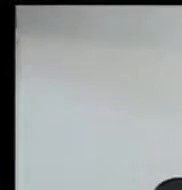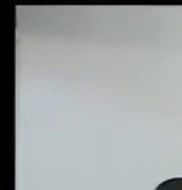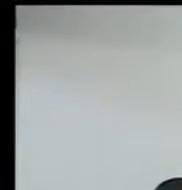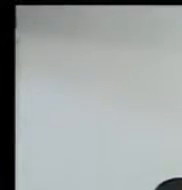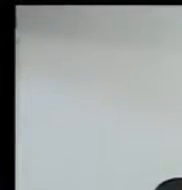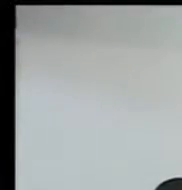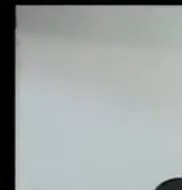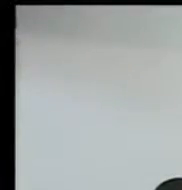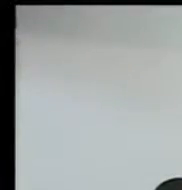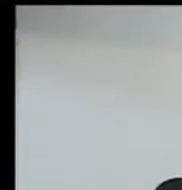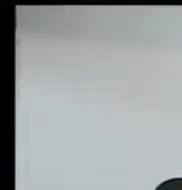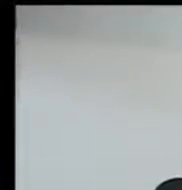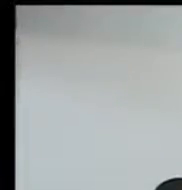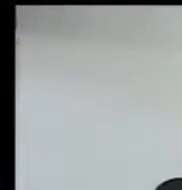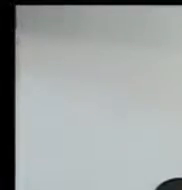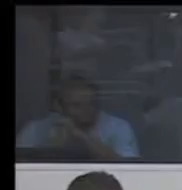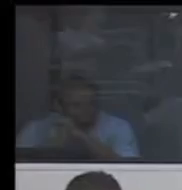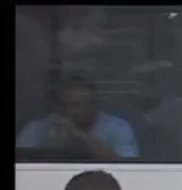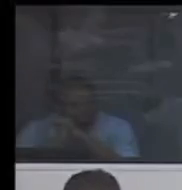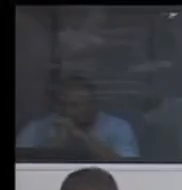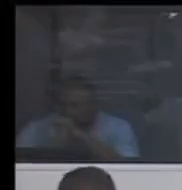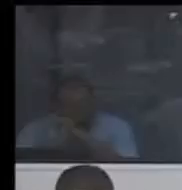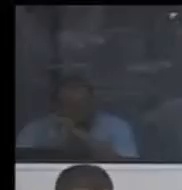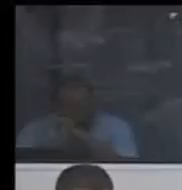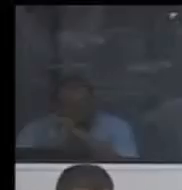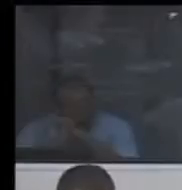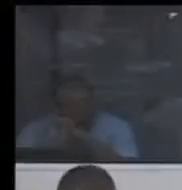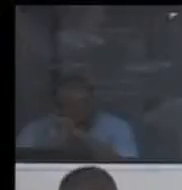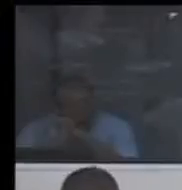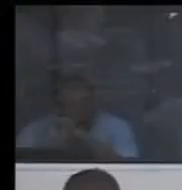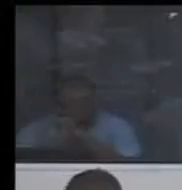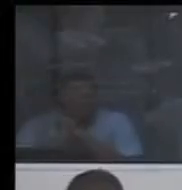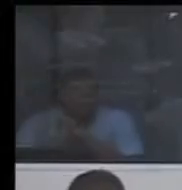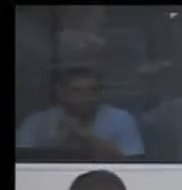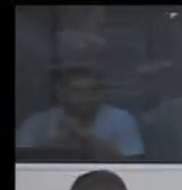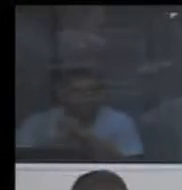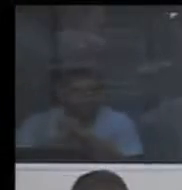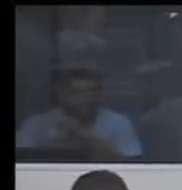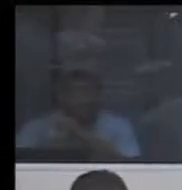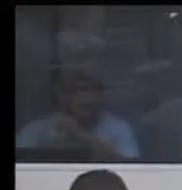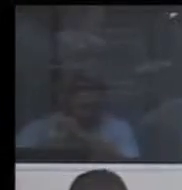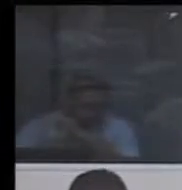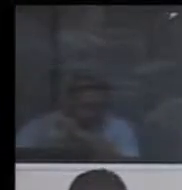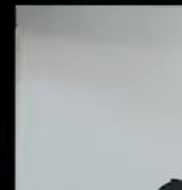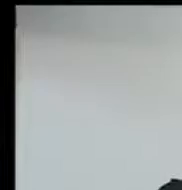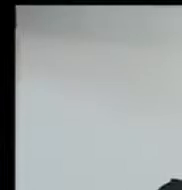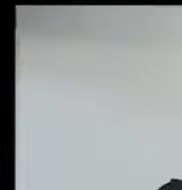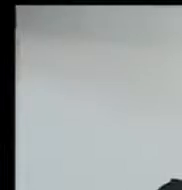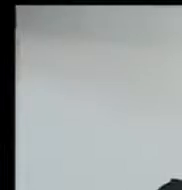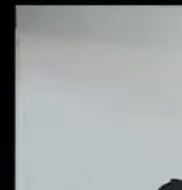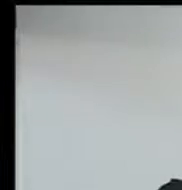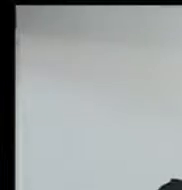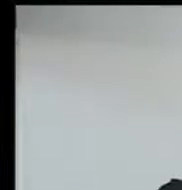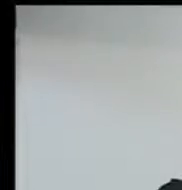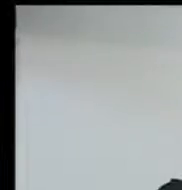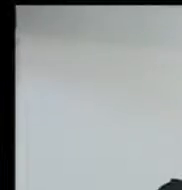Tanque, Érica Moraes, Jorge de Freitas, José Couto, José Júnior,